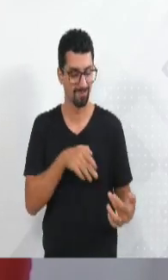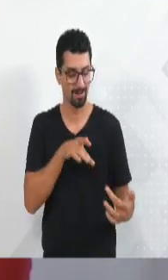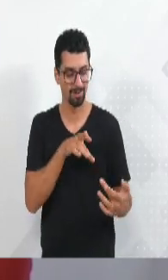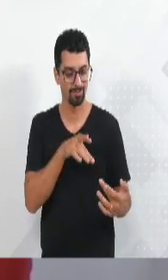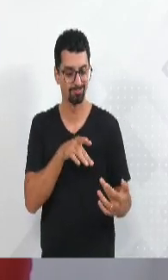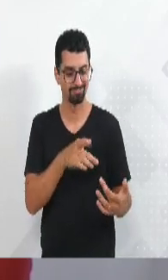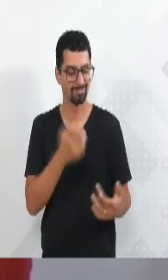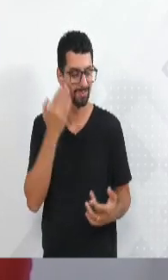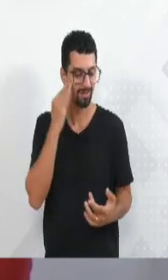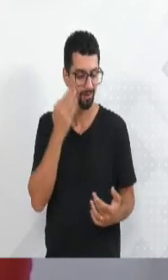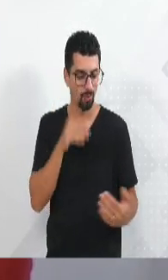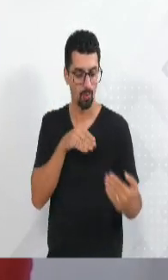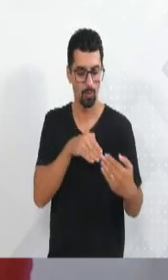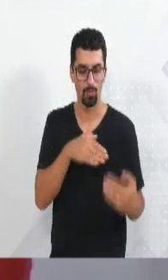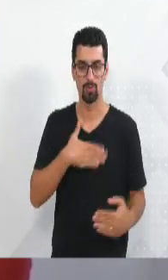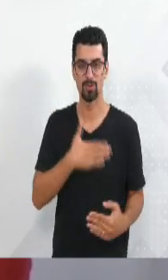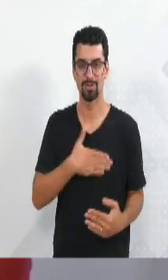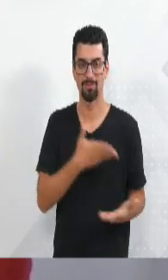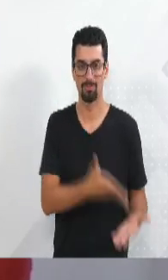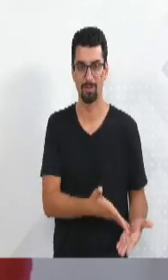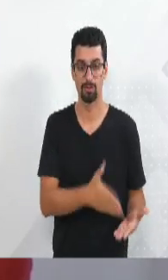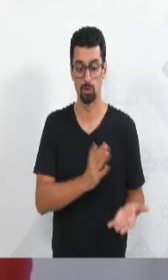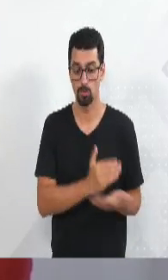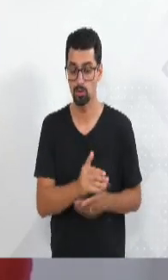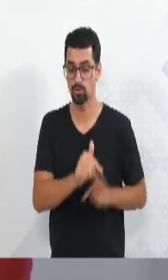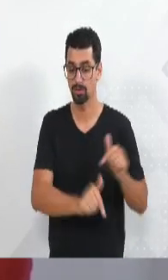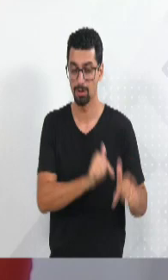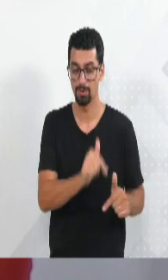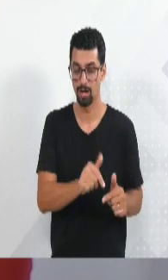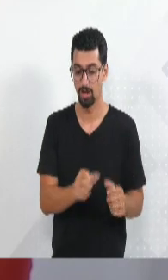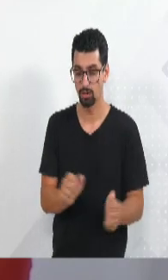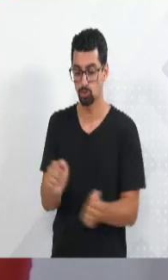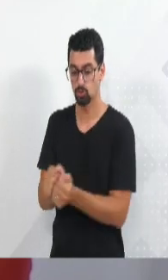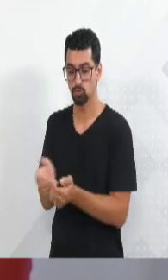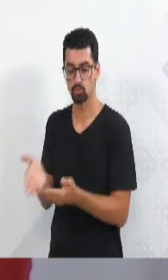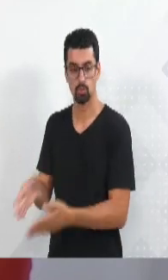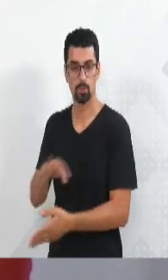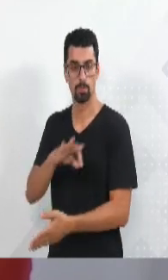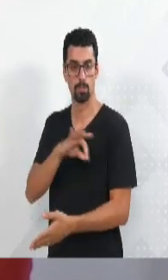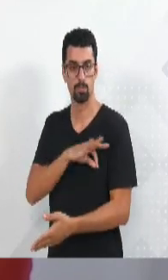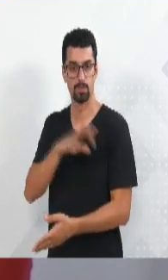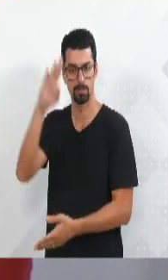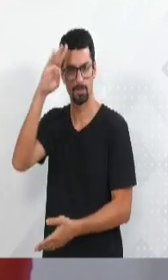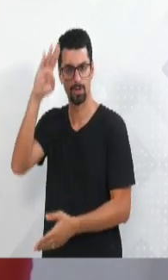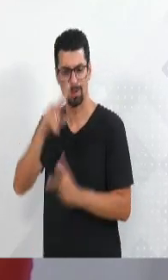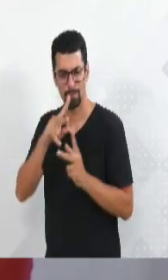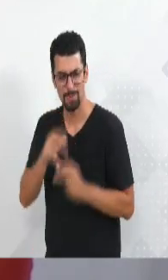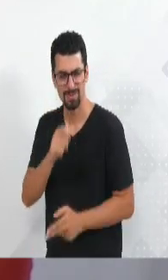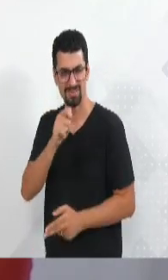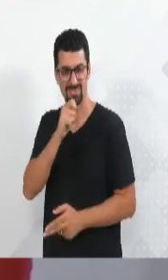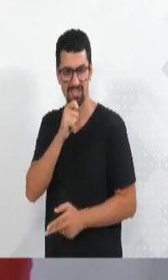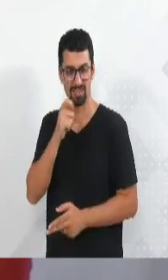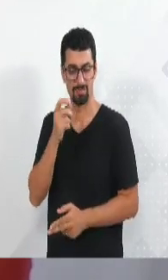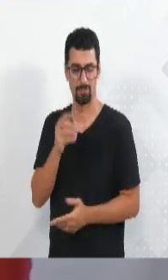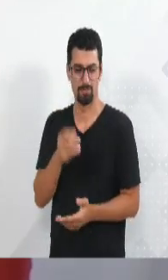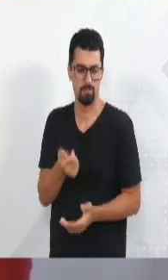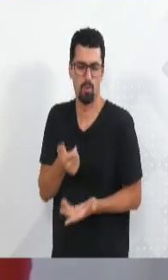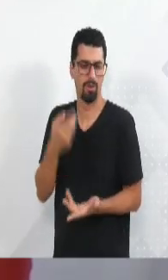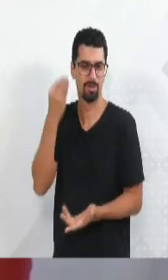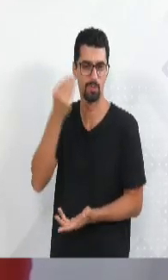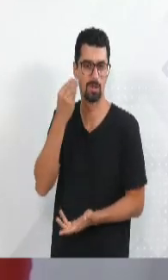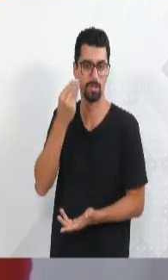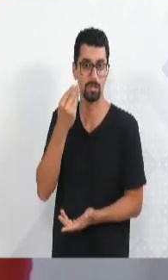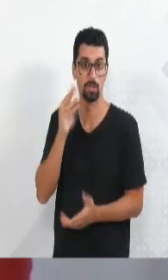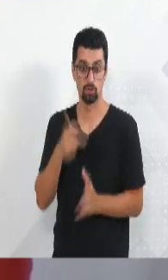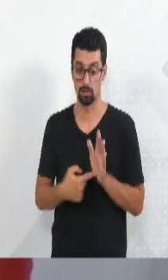trabalhos relacionados à área junto aos policiais militares mesmo sem ter muita experiência você